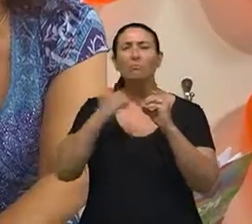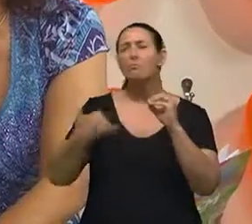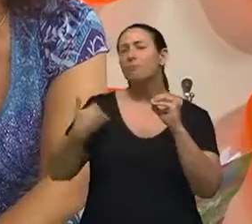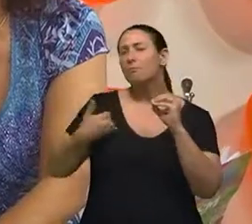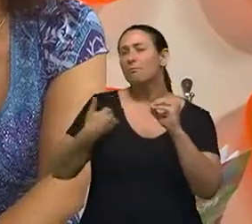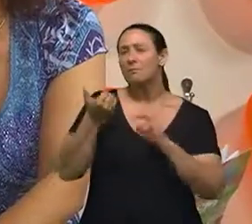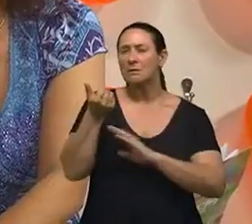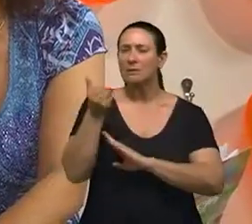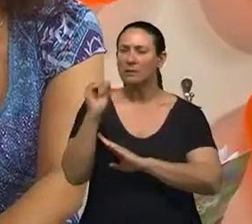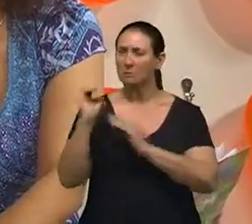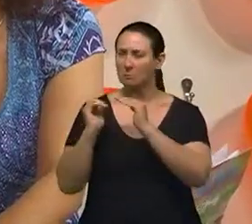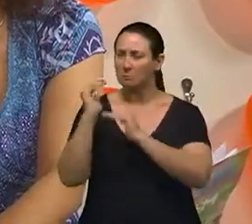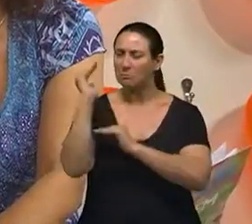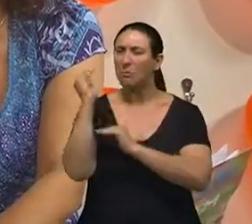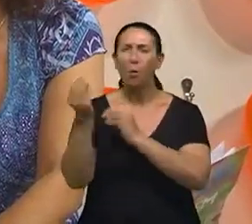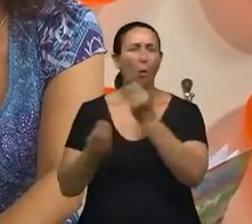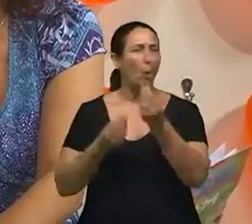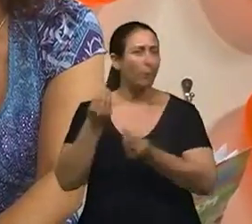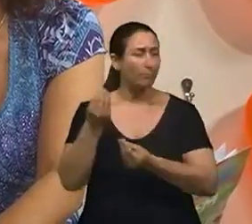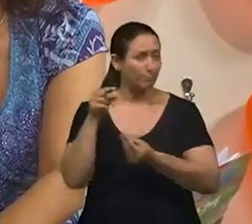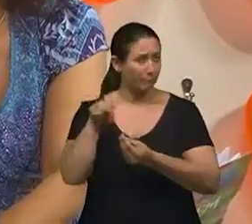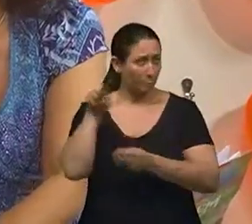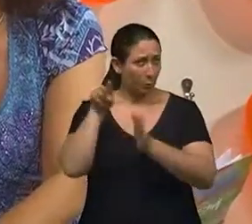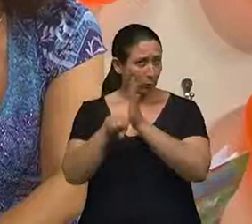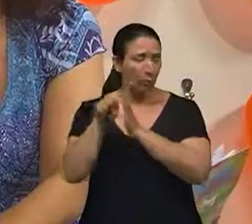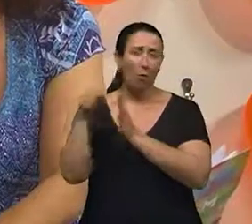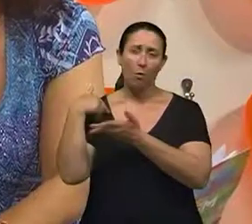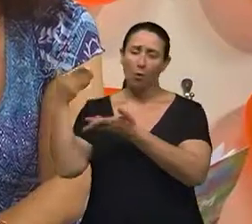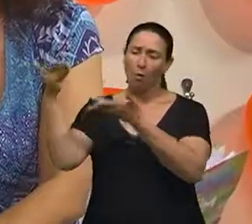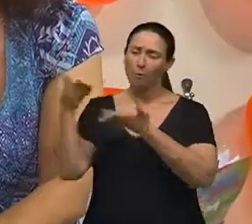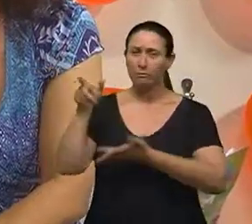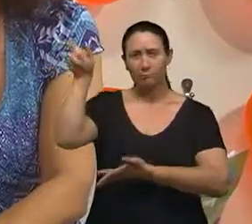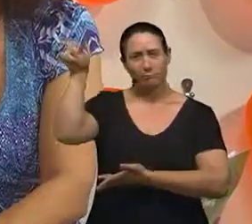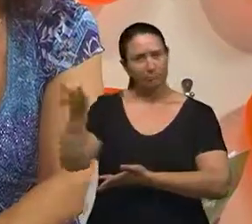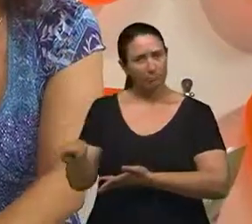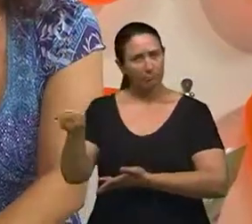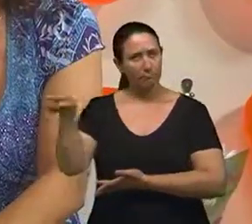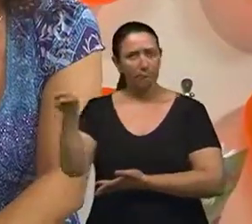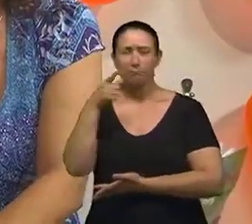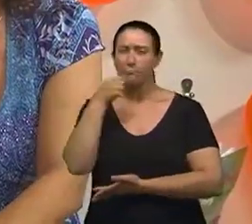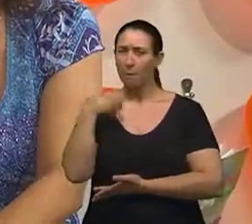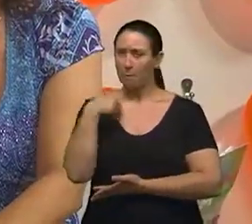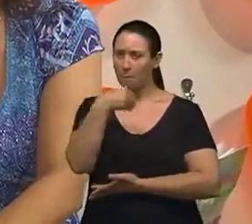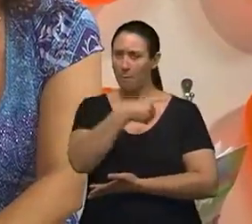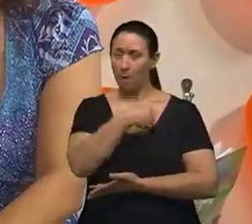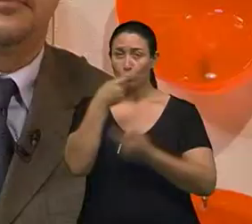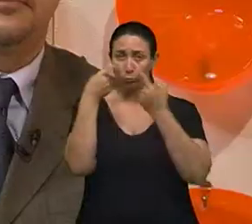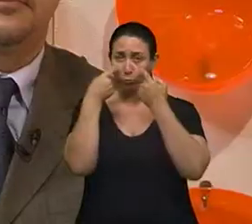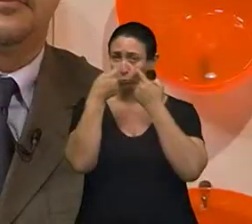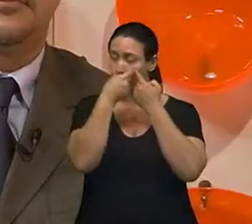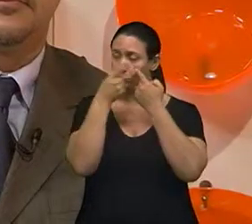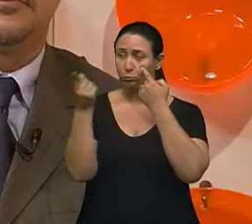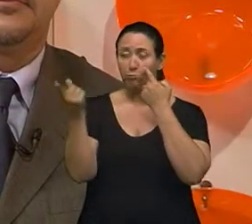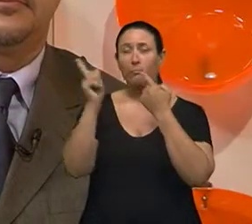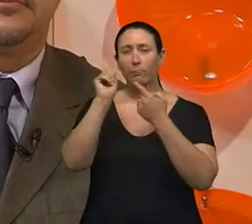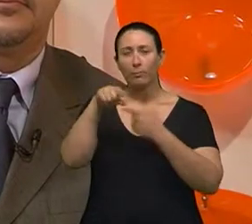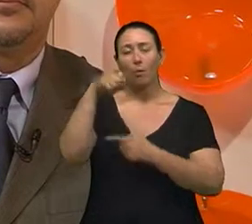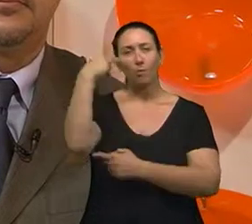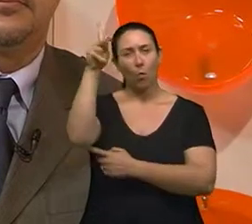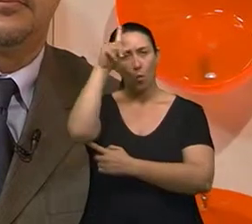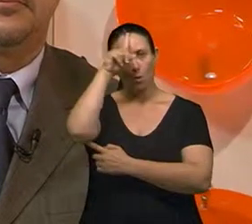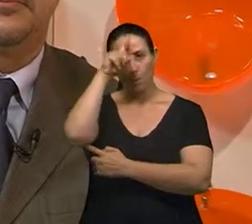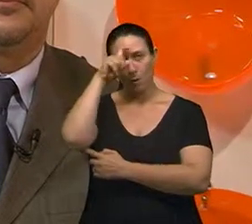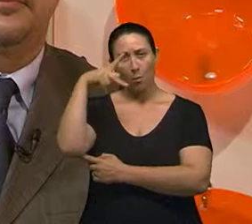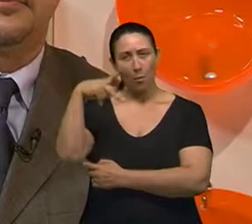anos? Sobre esses e outros questionamentos, eu converso a partir de agora com o médico oftalmologista do Hospital São Lucas da